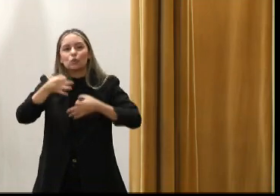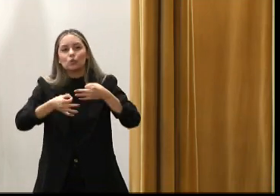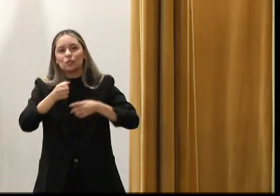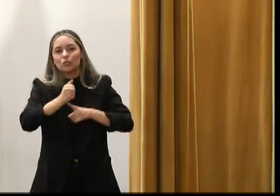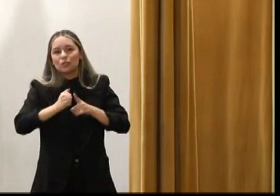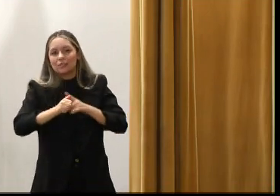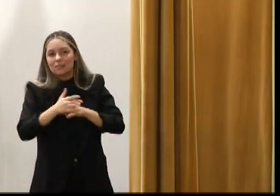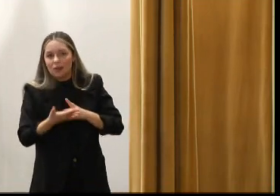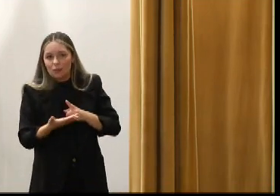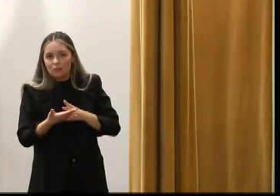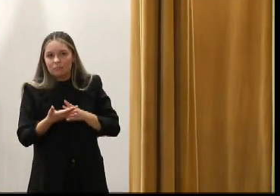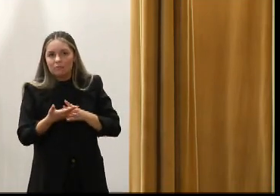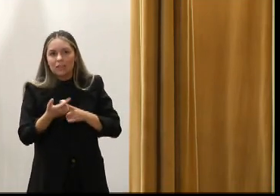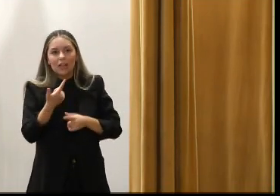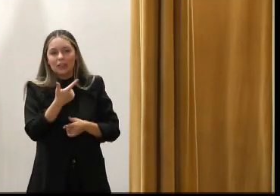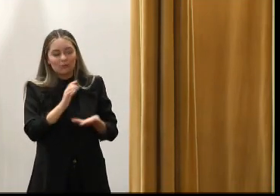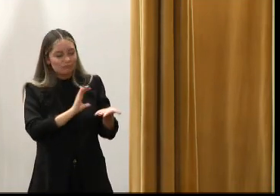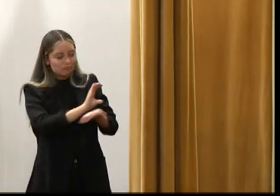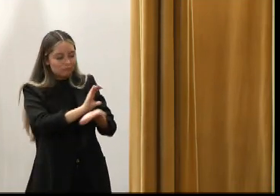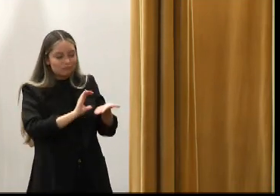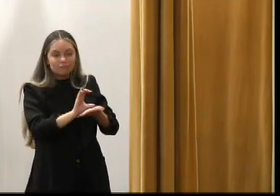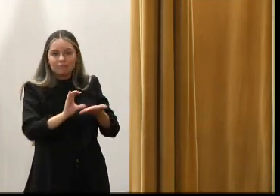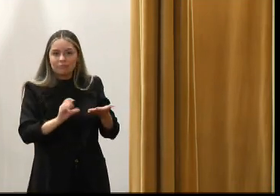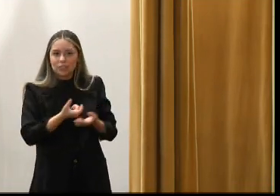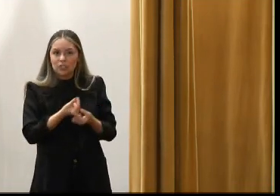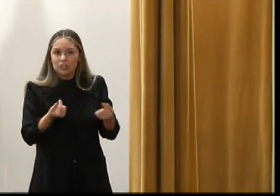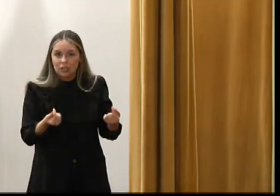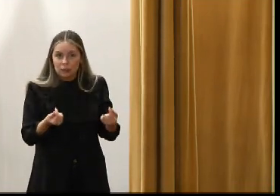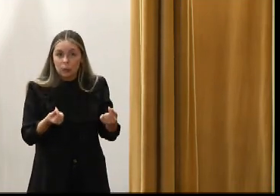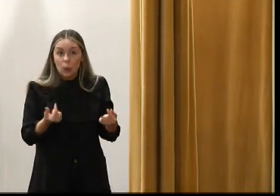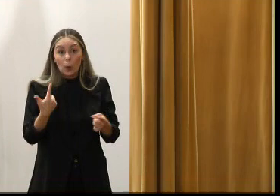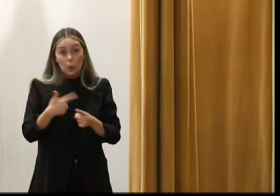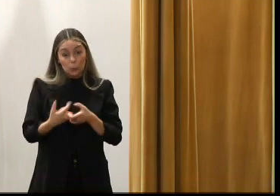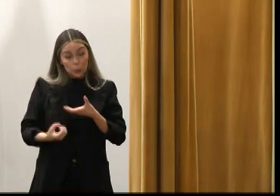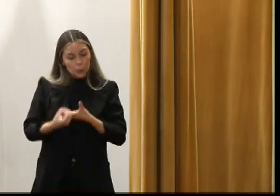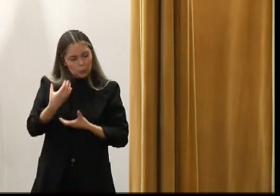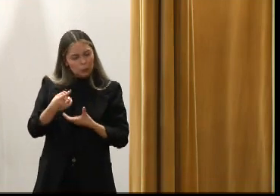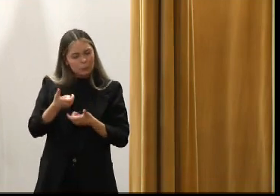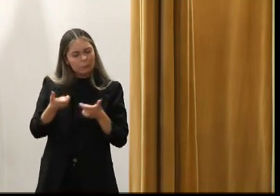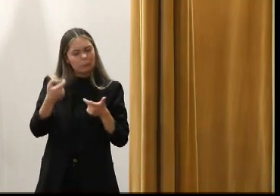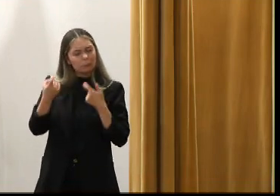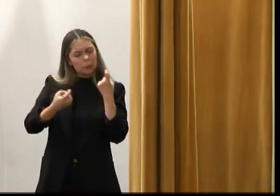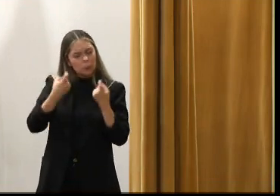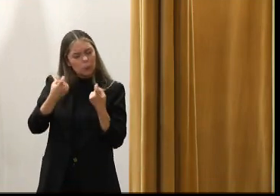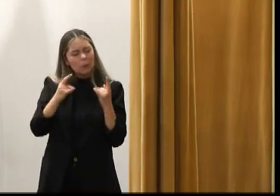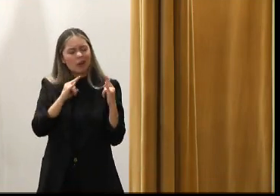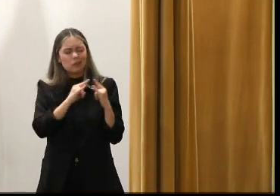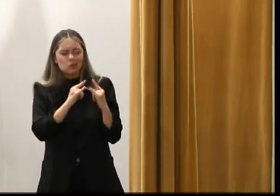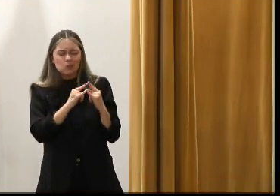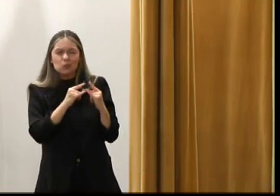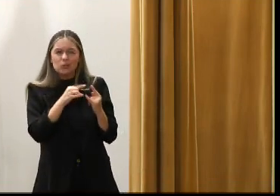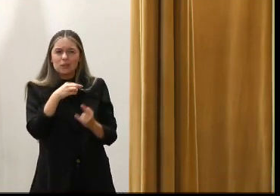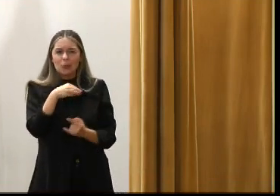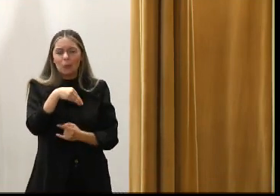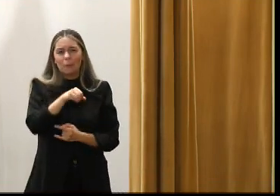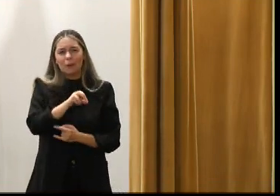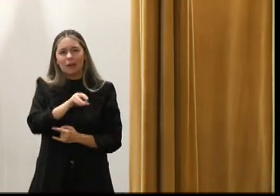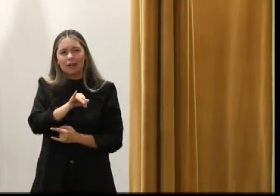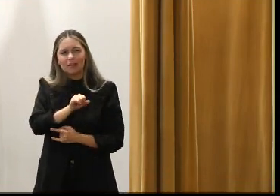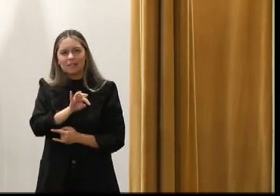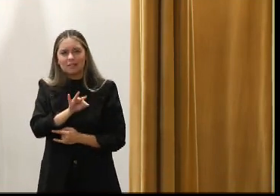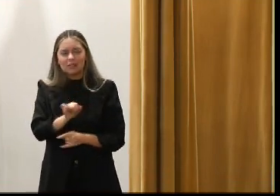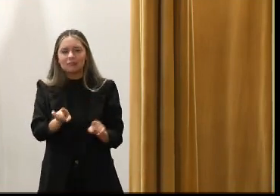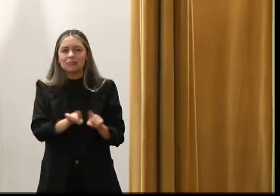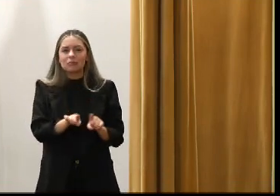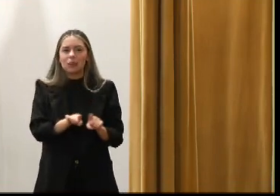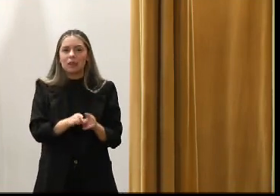social, sem distribuição de renda. E esse é um ponto em que a PUC se preocupa muito, a própria instituição marista se preocupa demais com isso. E eu